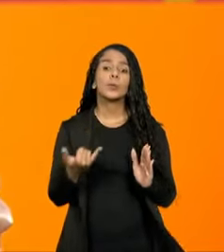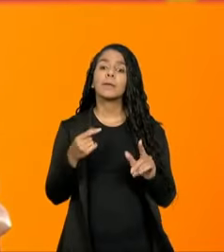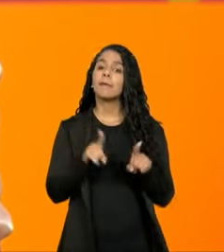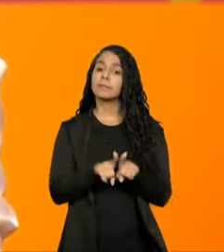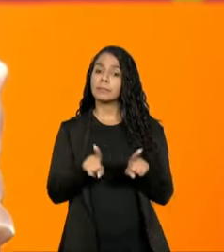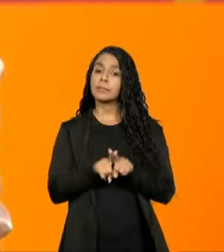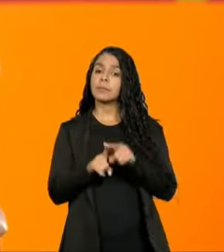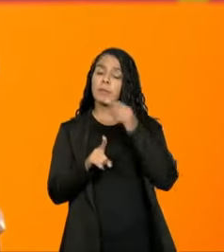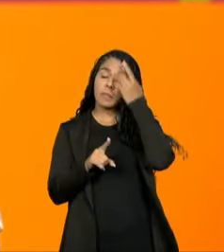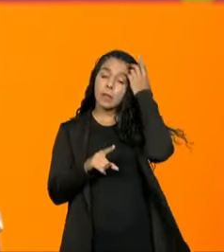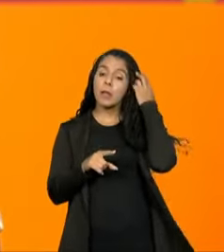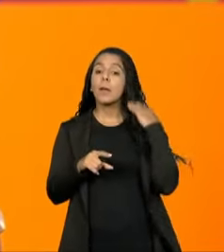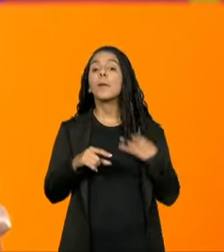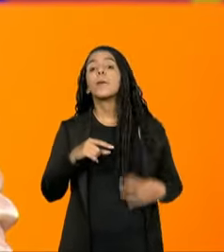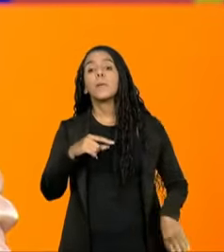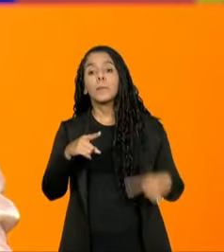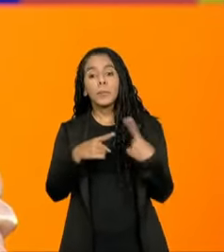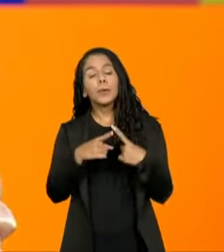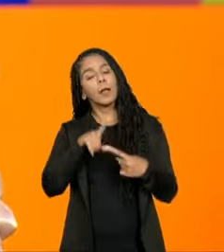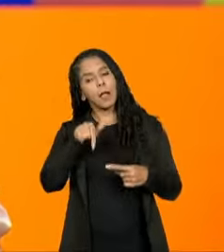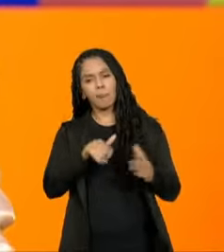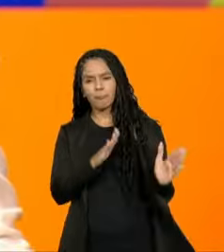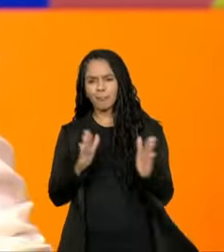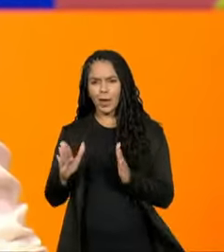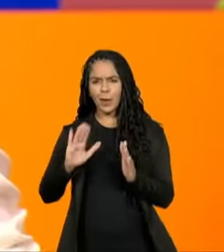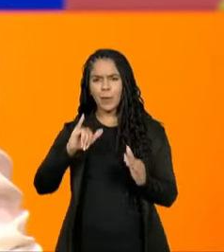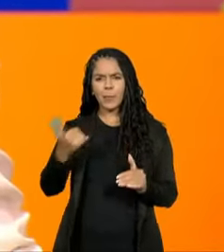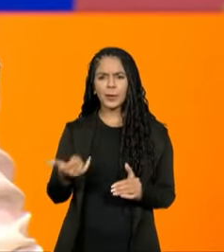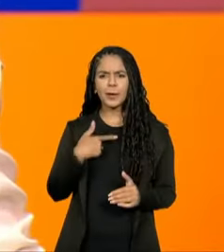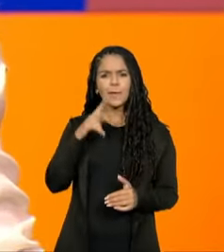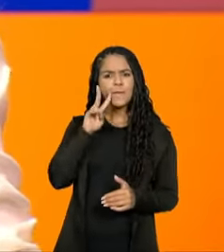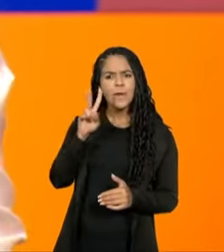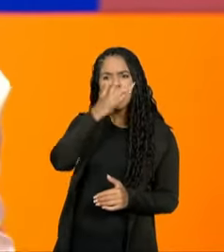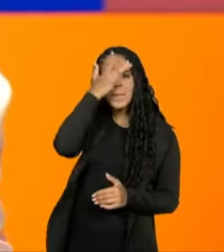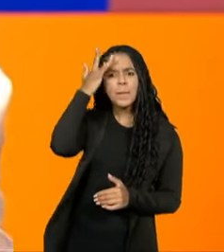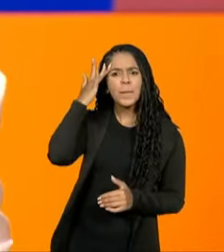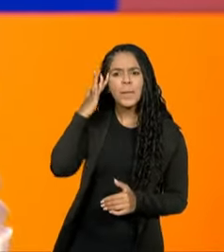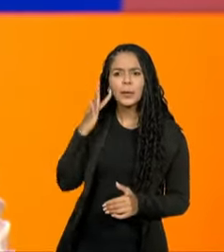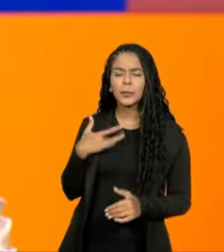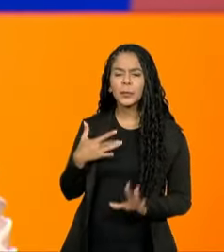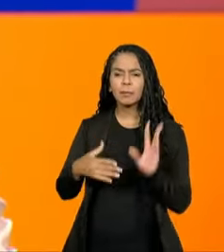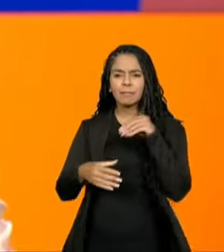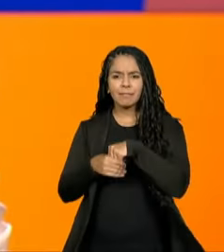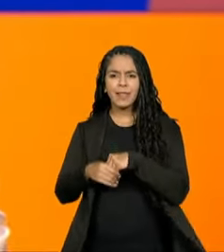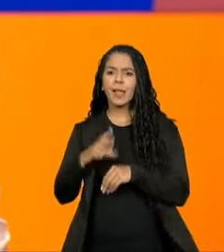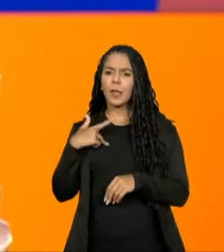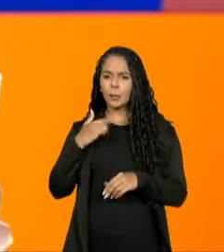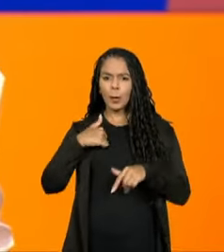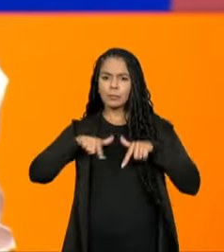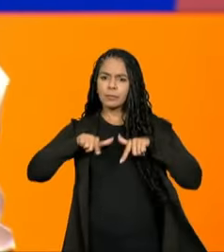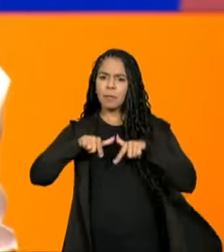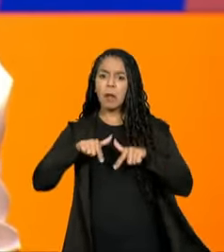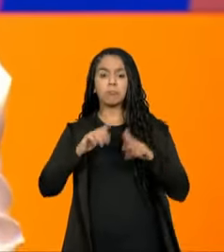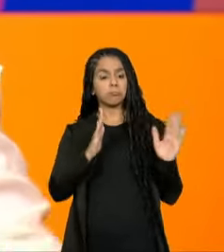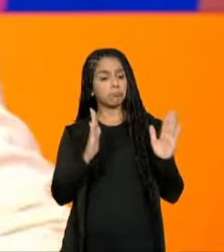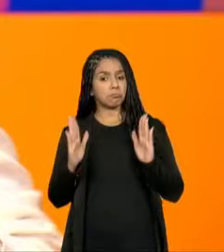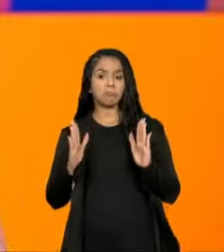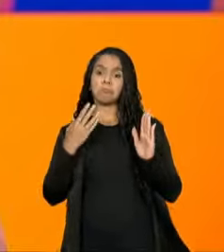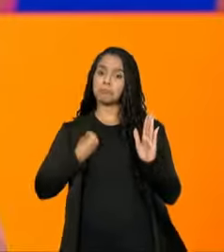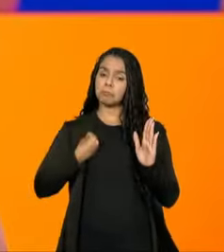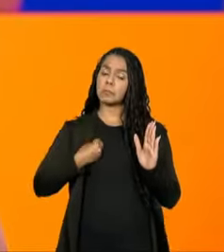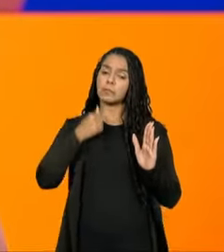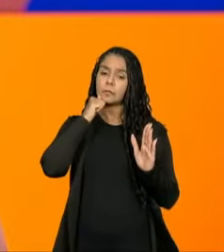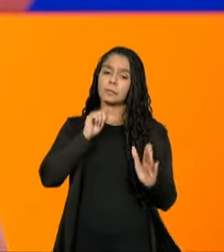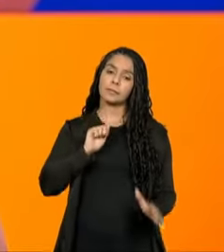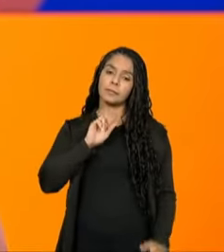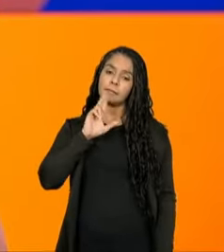também, porque é um período de grandes oportunidades, assim, vendo pacientes o dia inteiro no consultório, geralmente é uma fase de vida em que a mulher, né, claro, se a